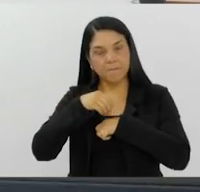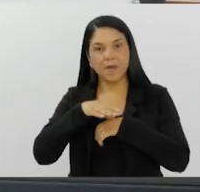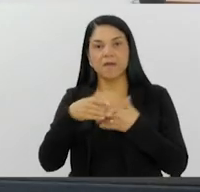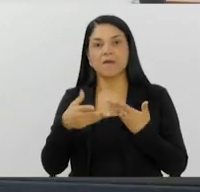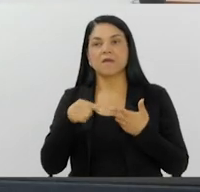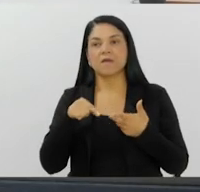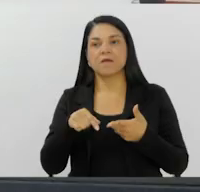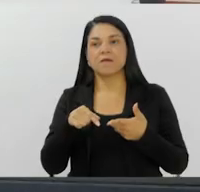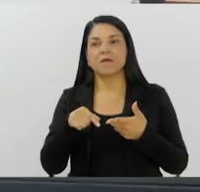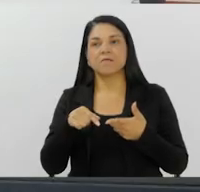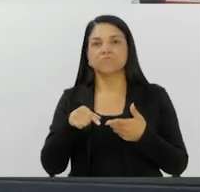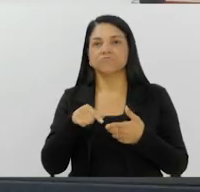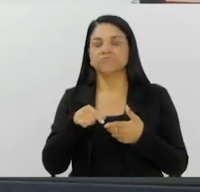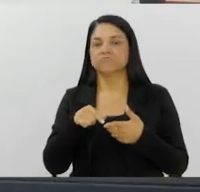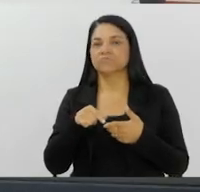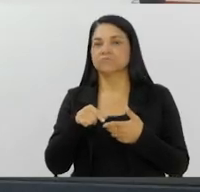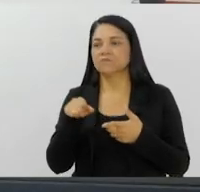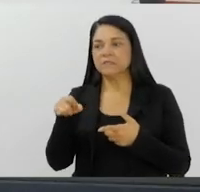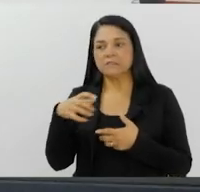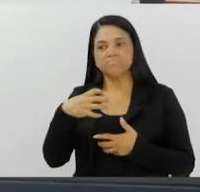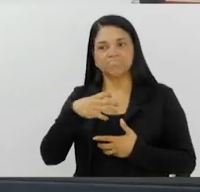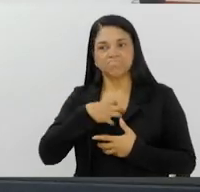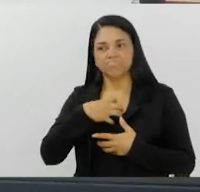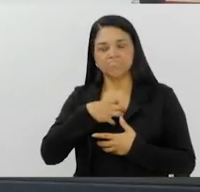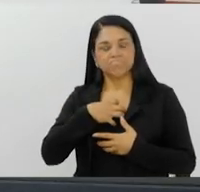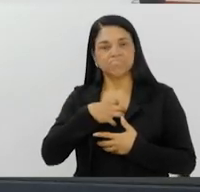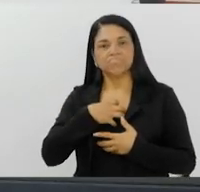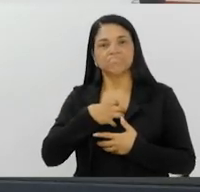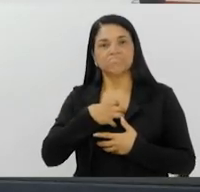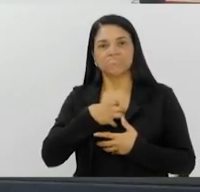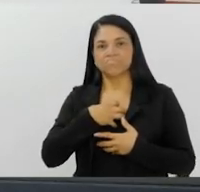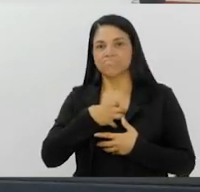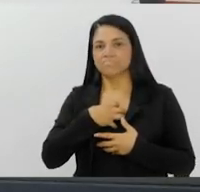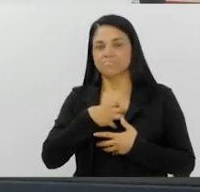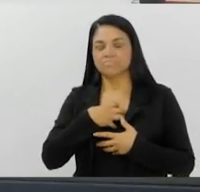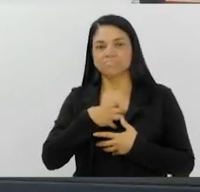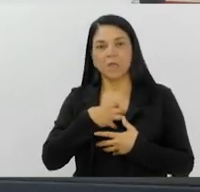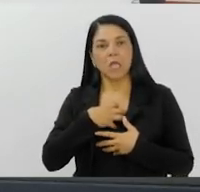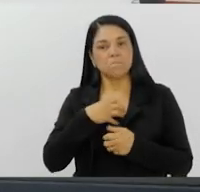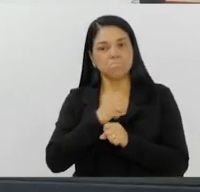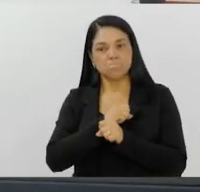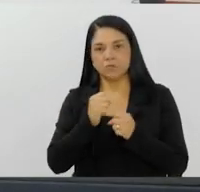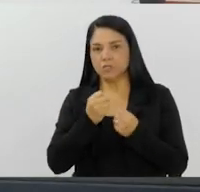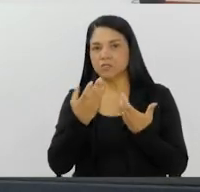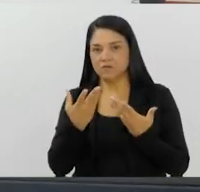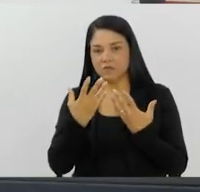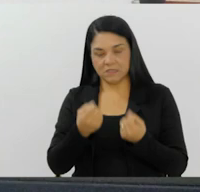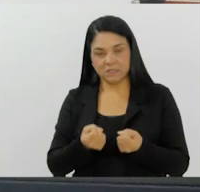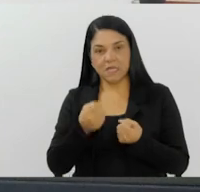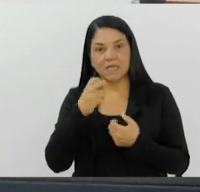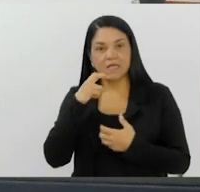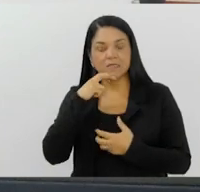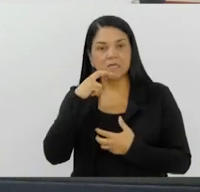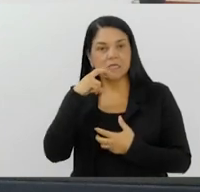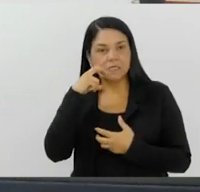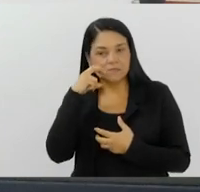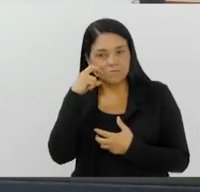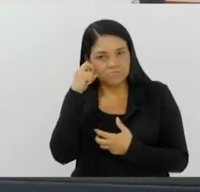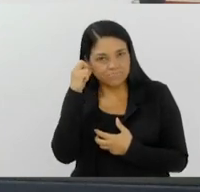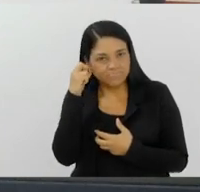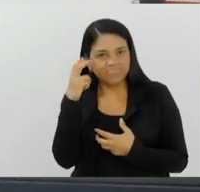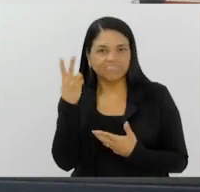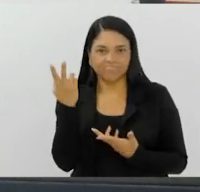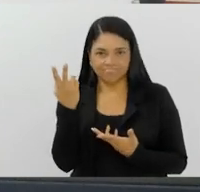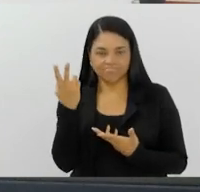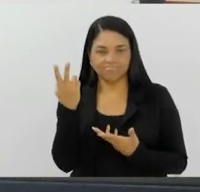incomensurável aquilo que você sentiu nesse momento chamemos de constrangedor né Eu